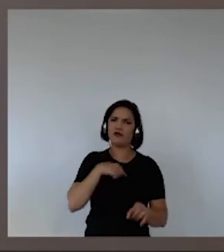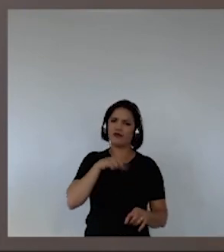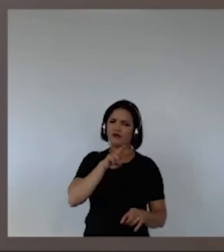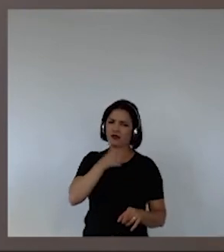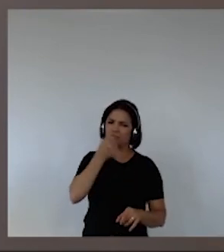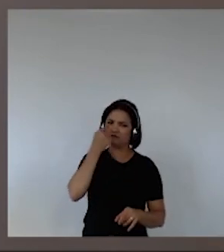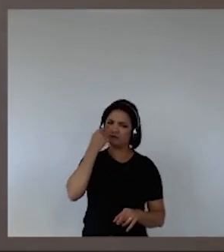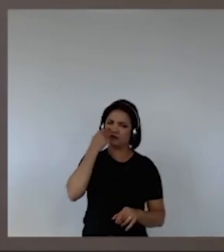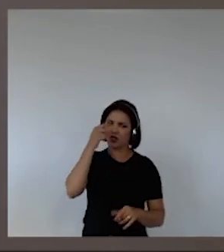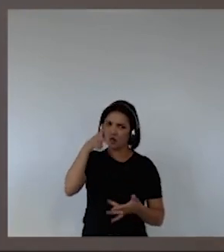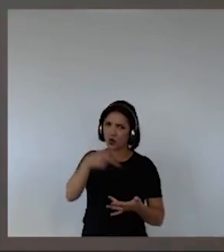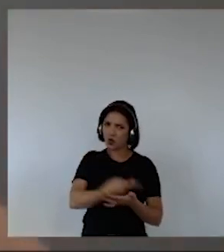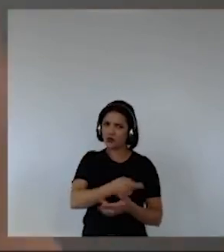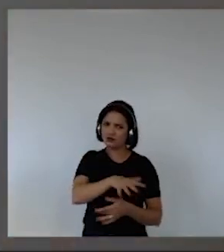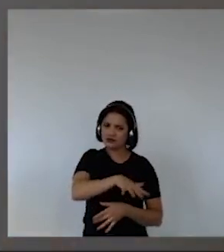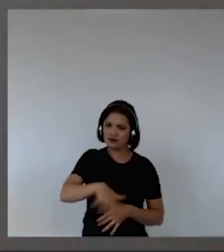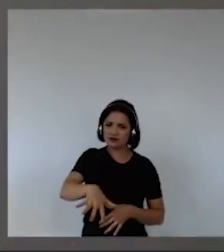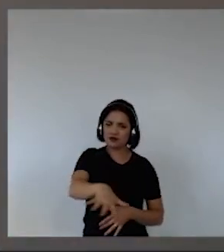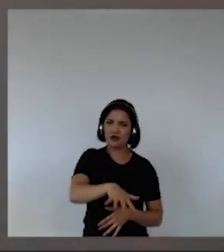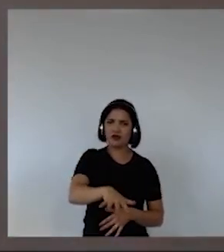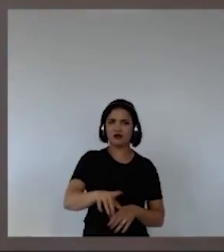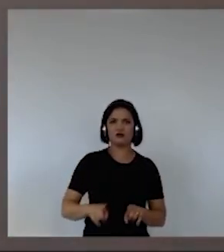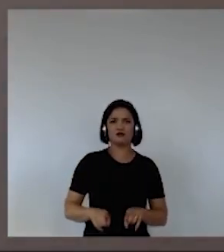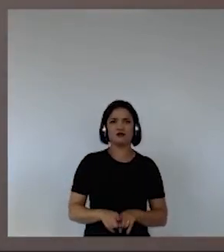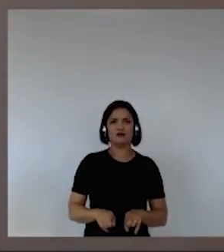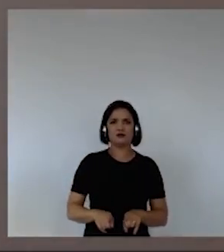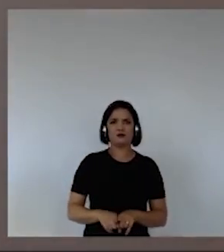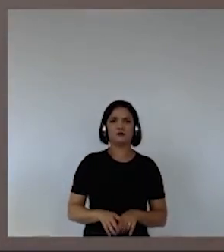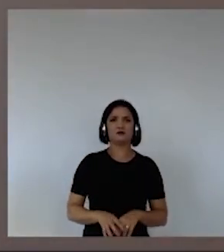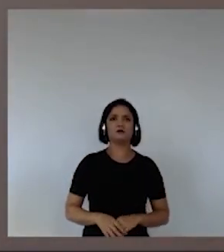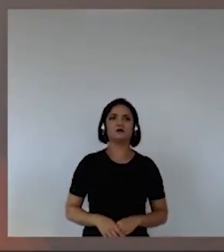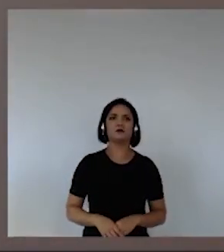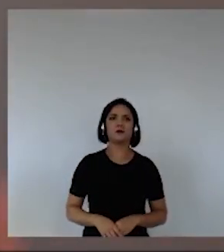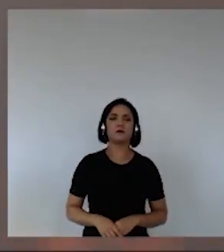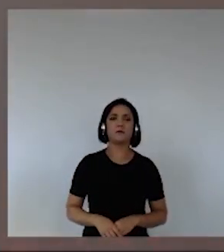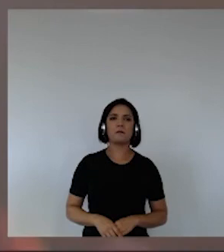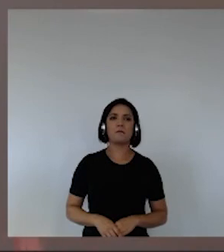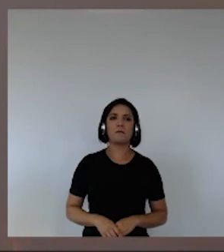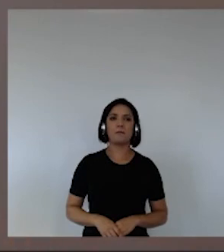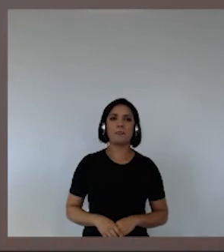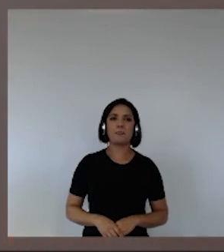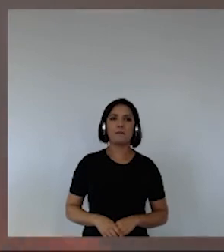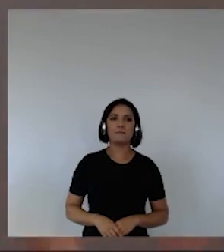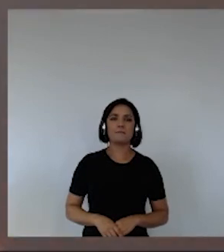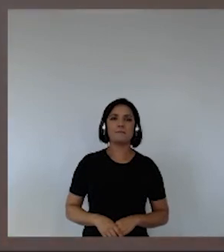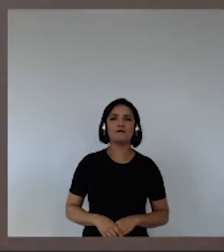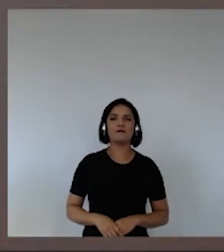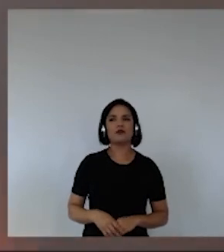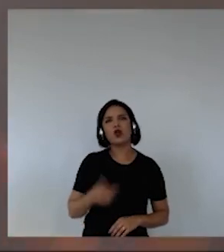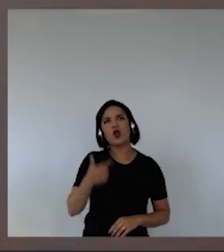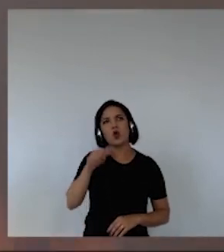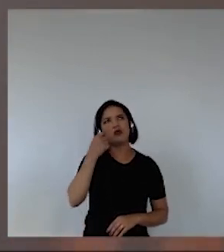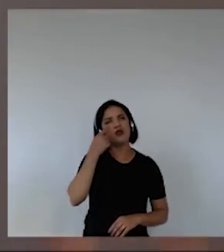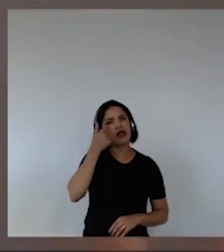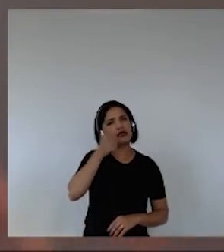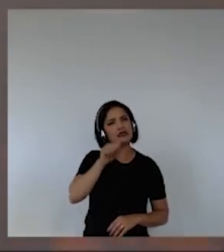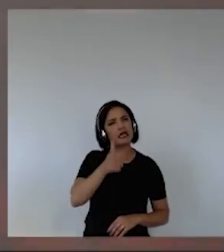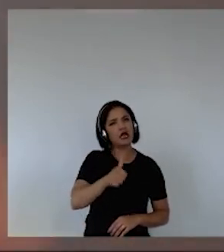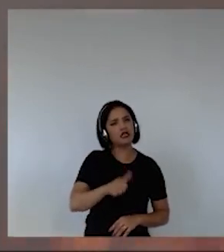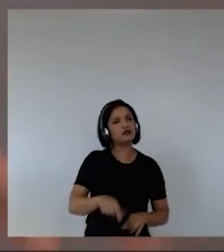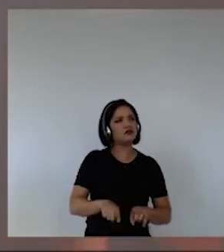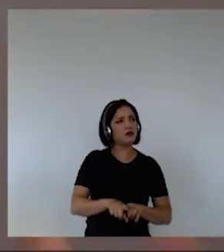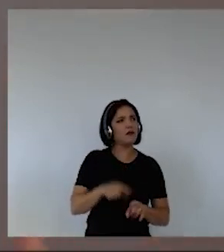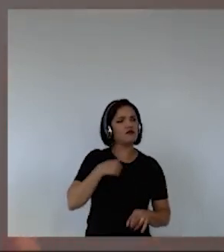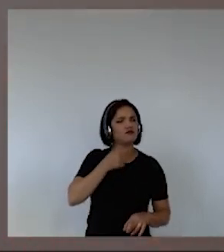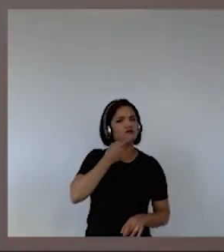reflexos nessa área, podemos assim dizer. E uma segunda análise, né, que eu pretendo